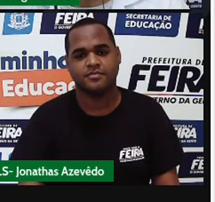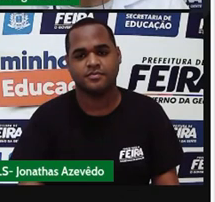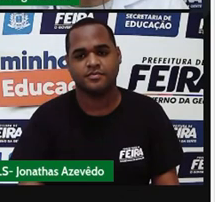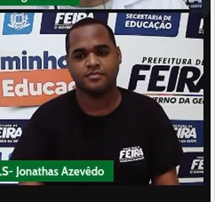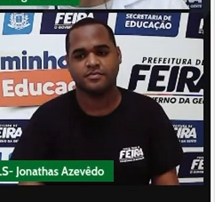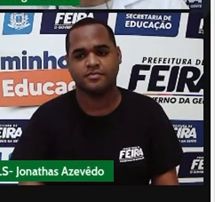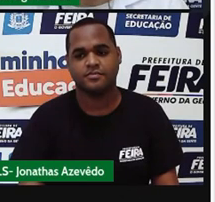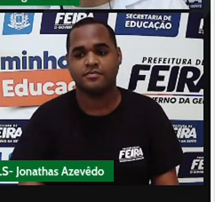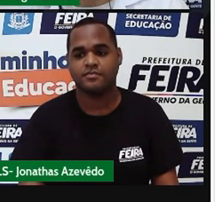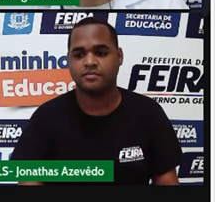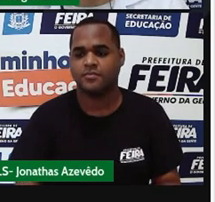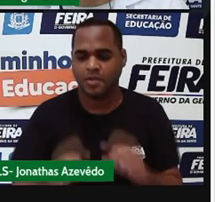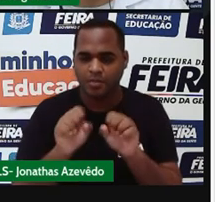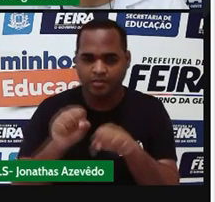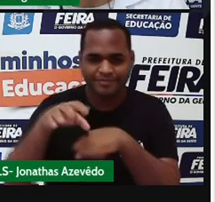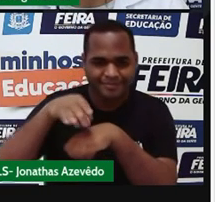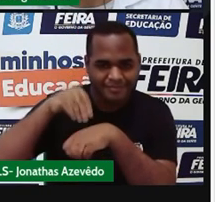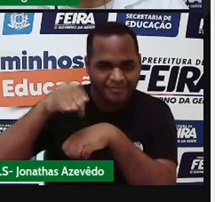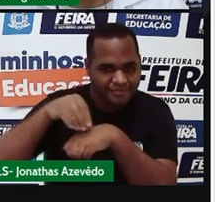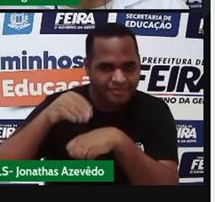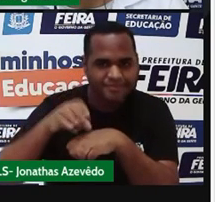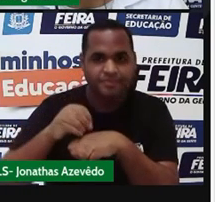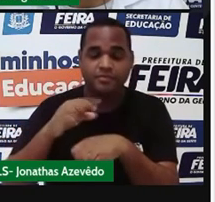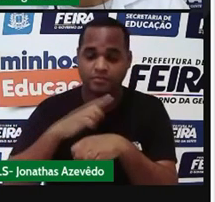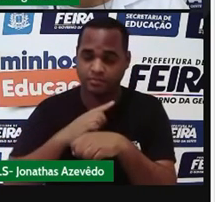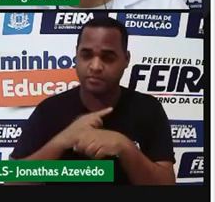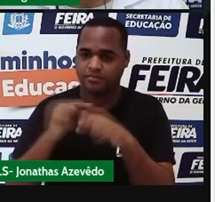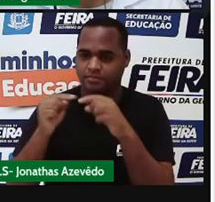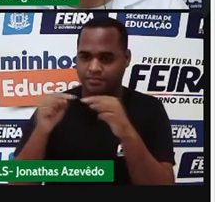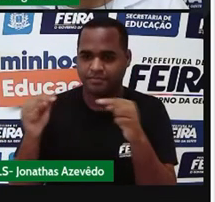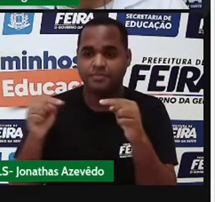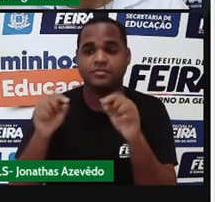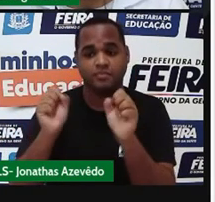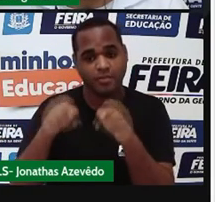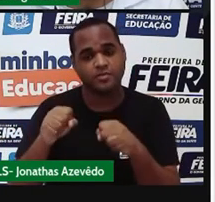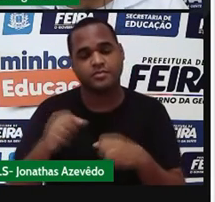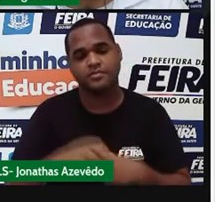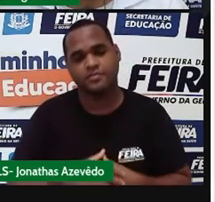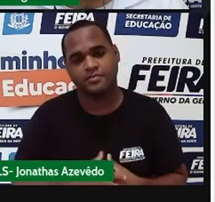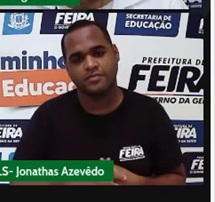6570 locar ele em cima na fração 65